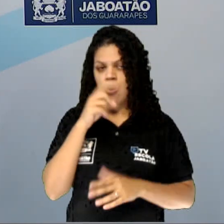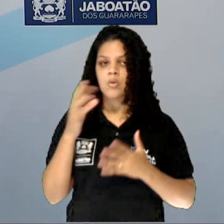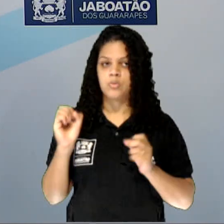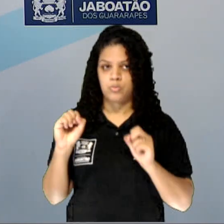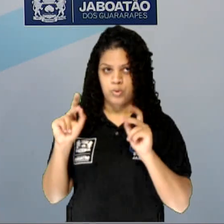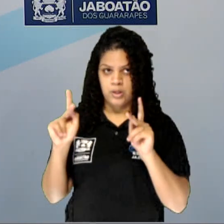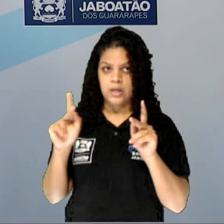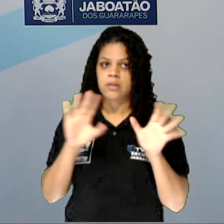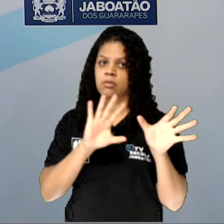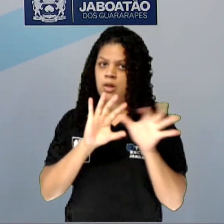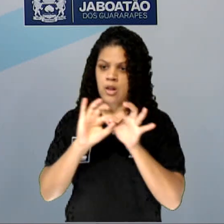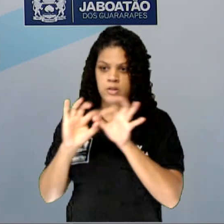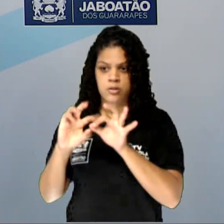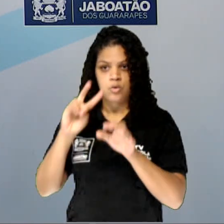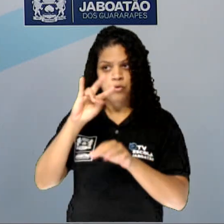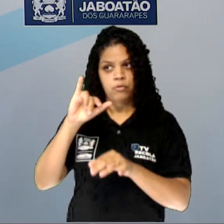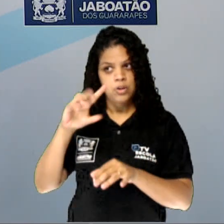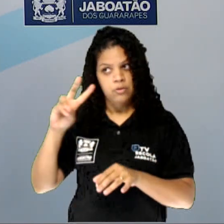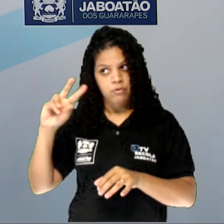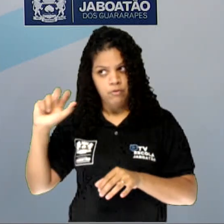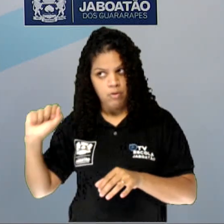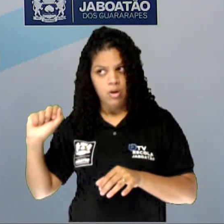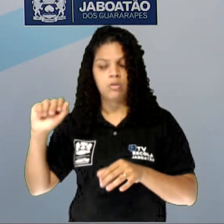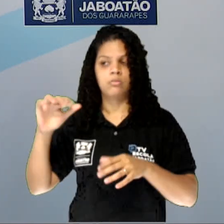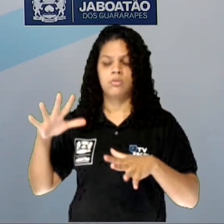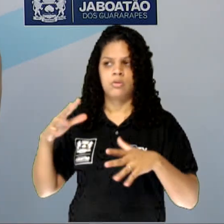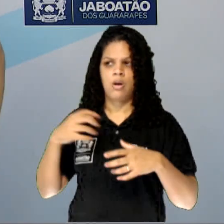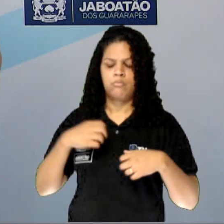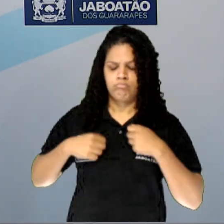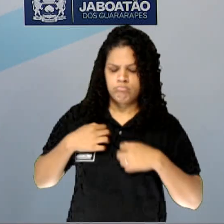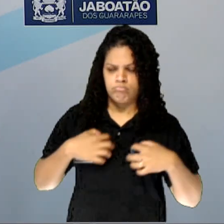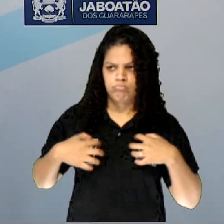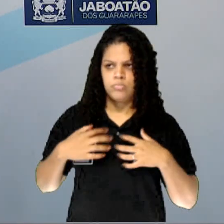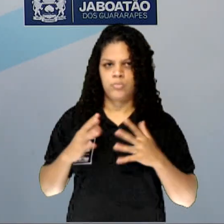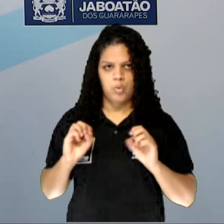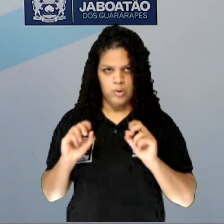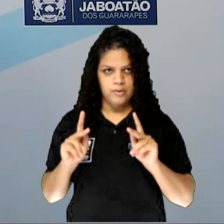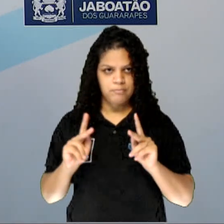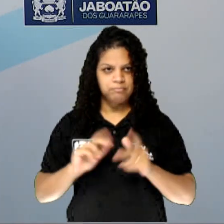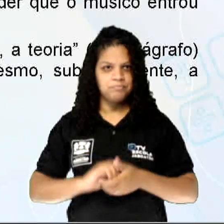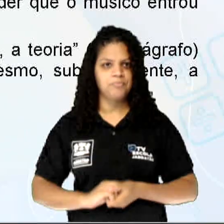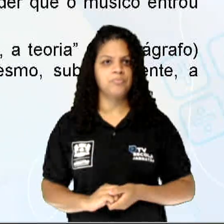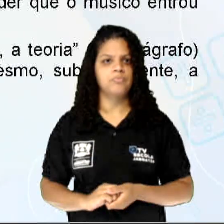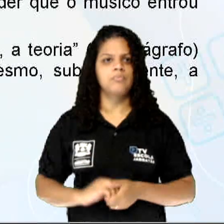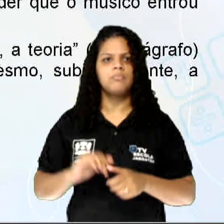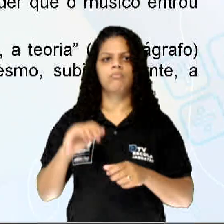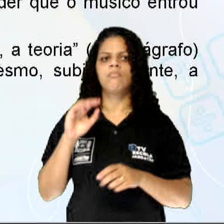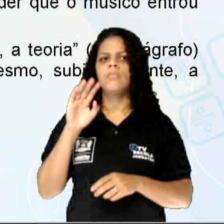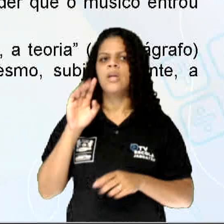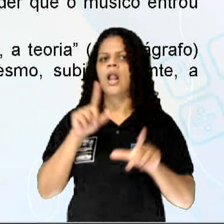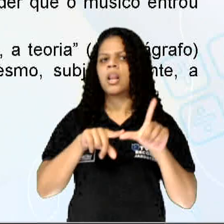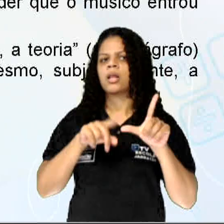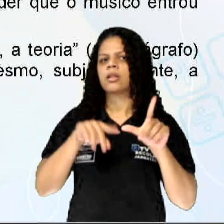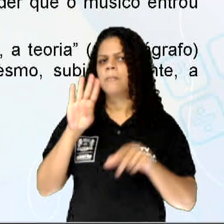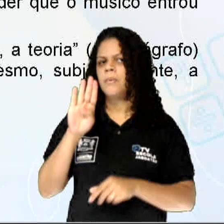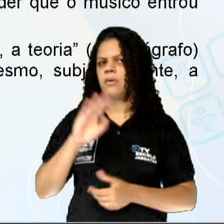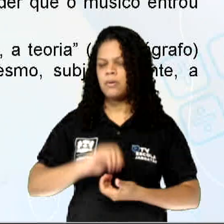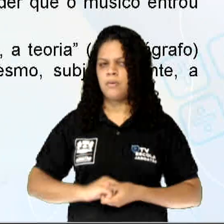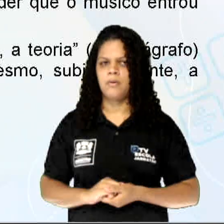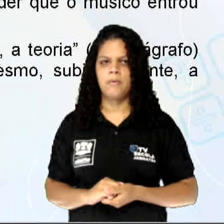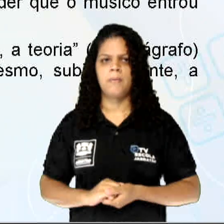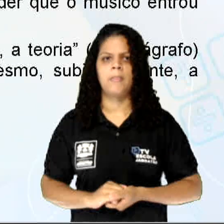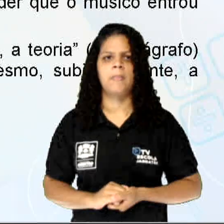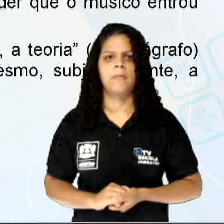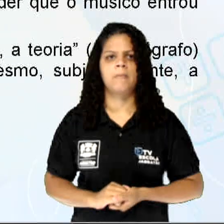aí entre o viva e a consternação. Ok? Vamos avaliar o item B na tela. Com a forma